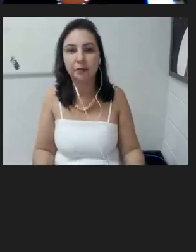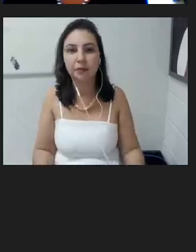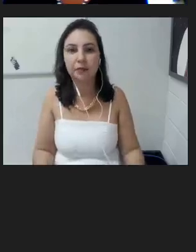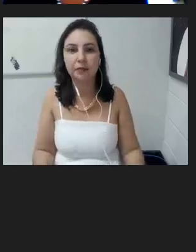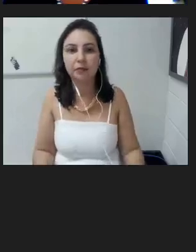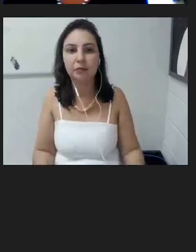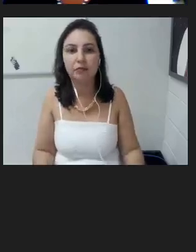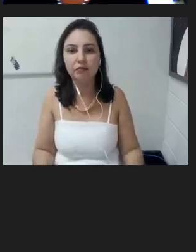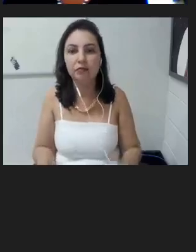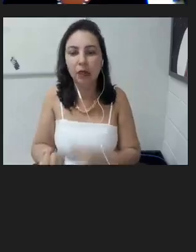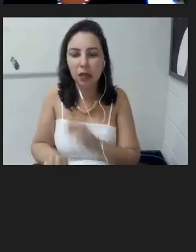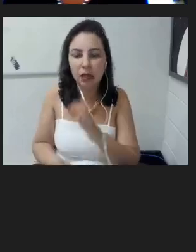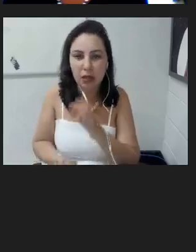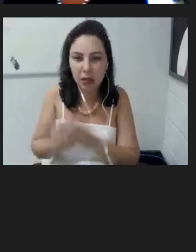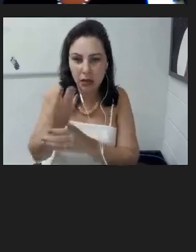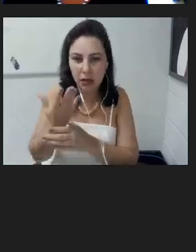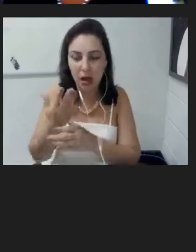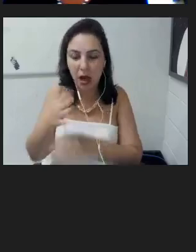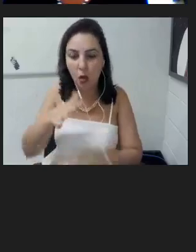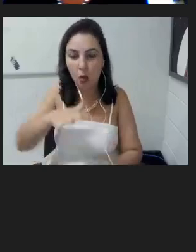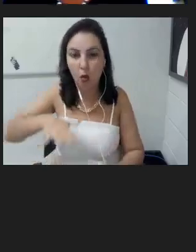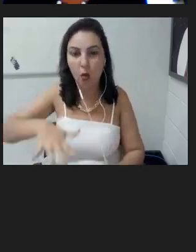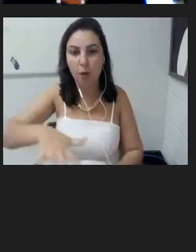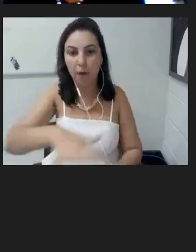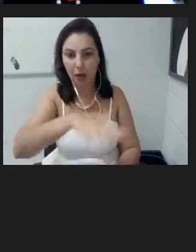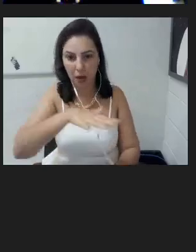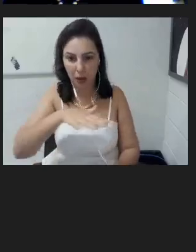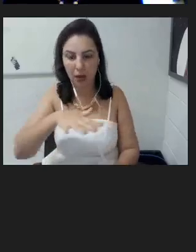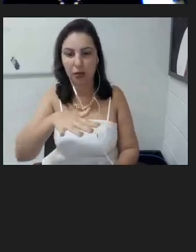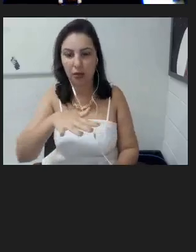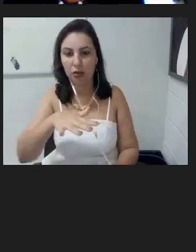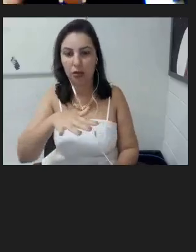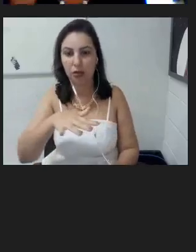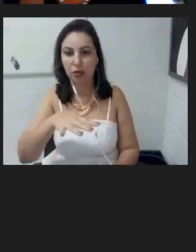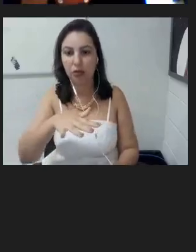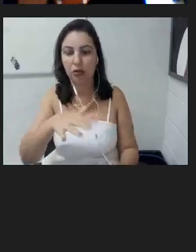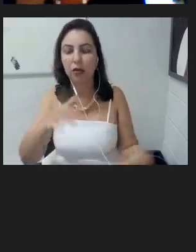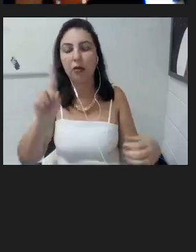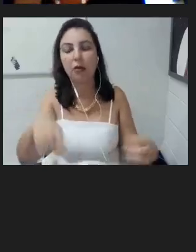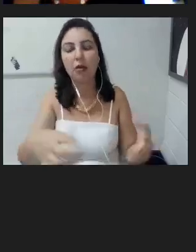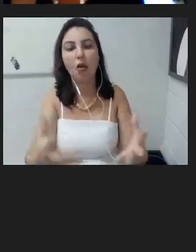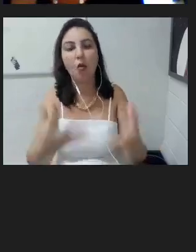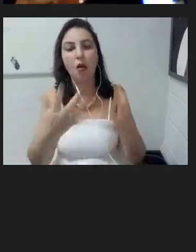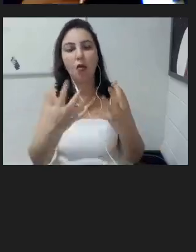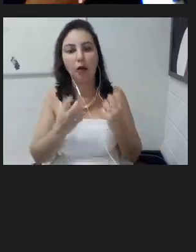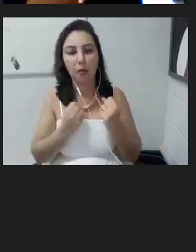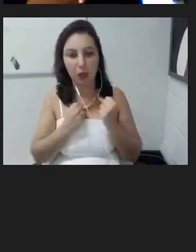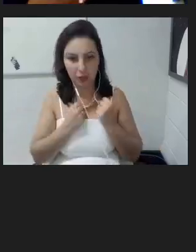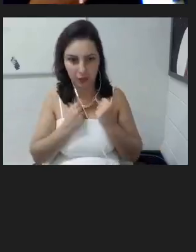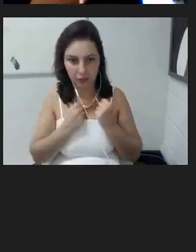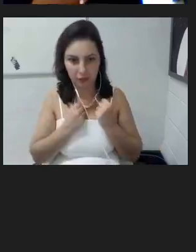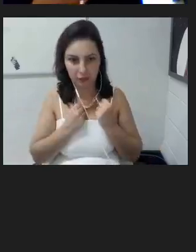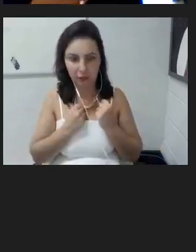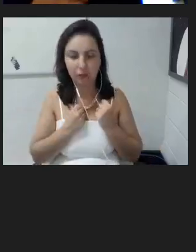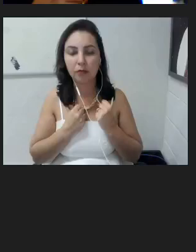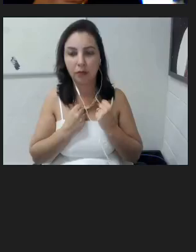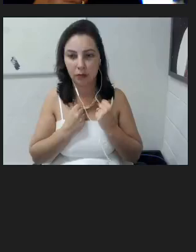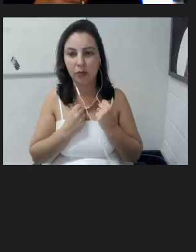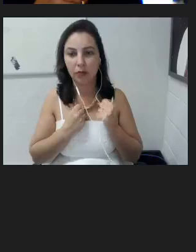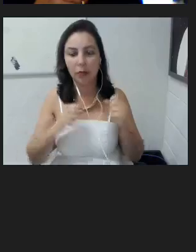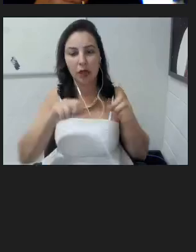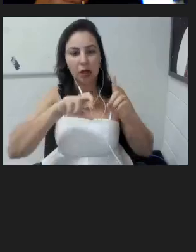criar um ambiente em que a tônica seja o acolhimento, sabe? Em que os